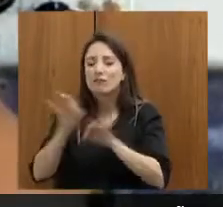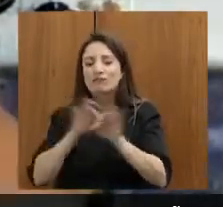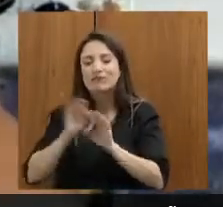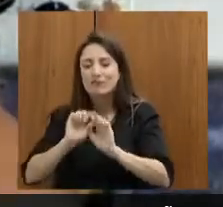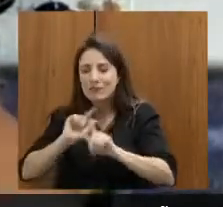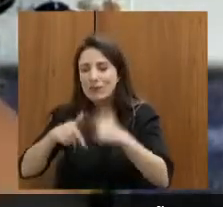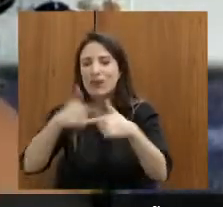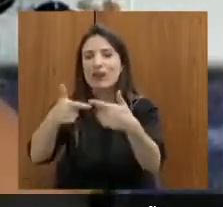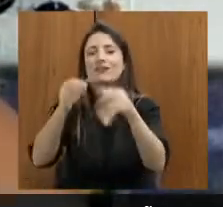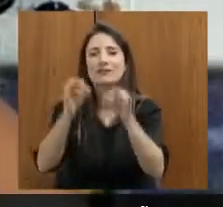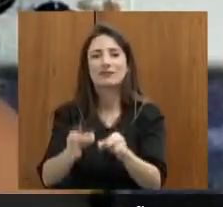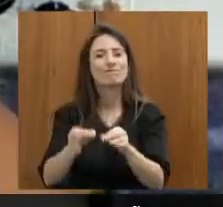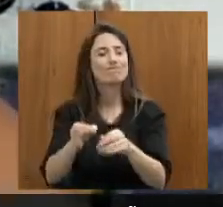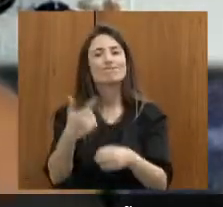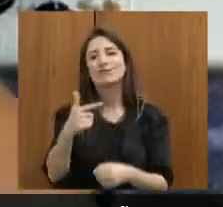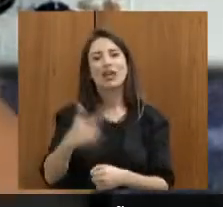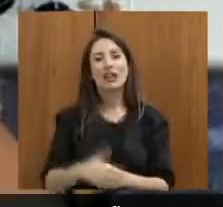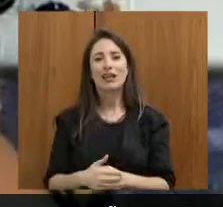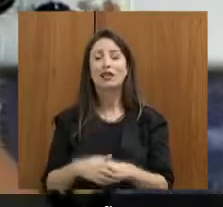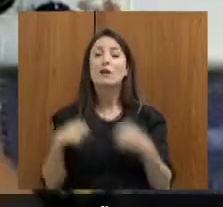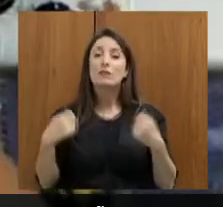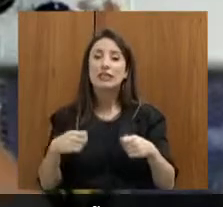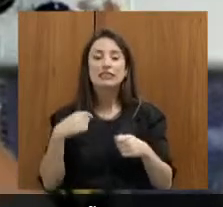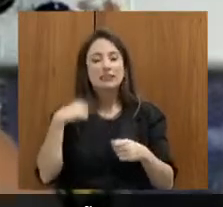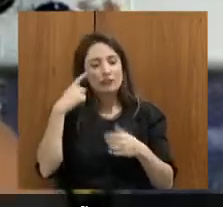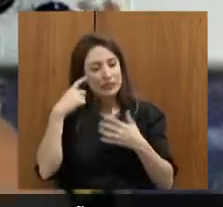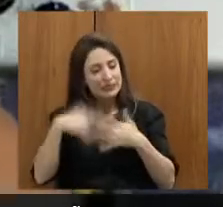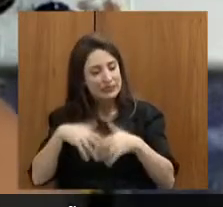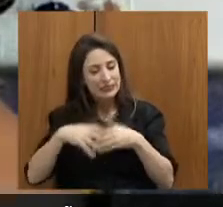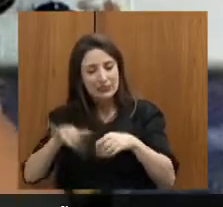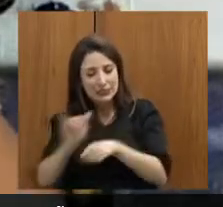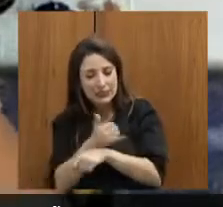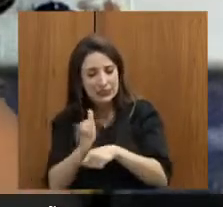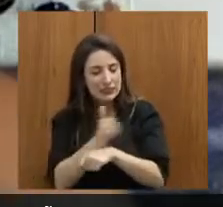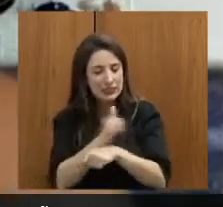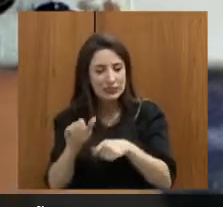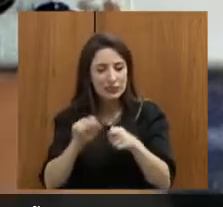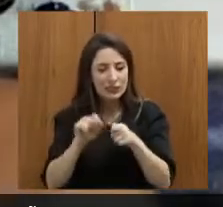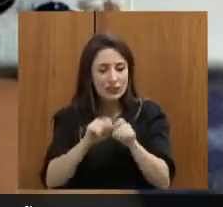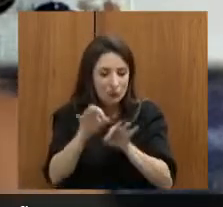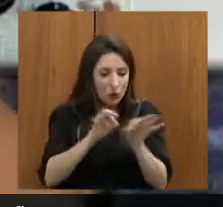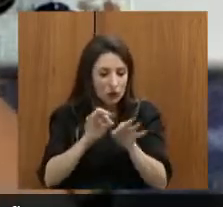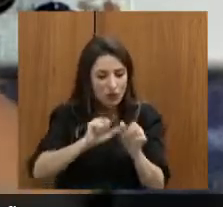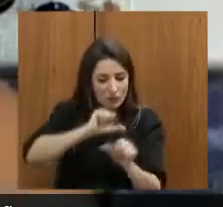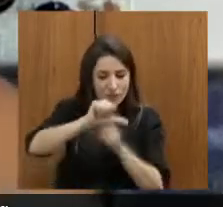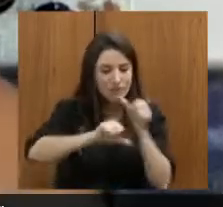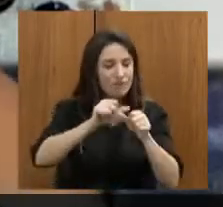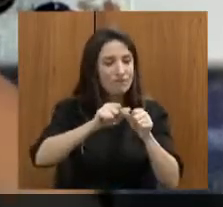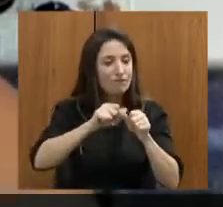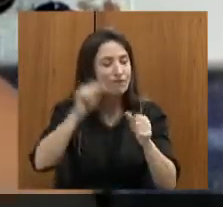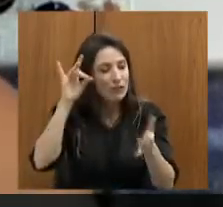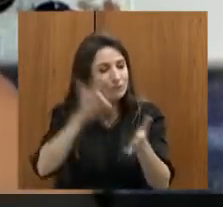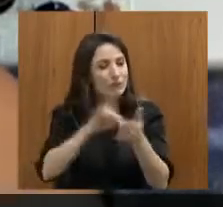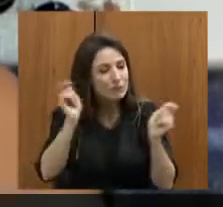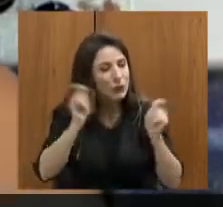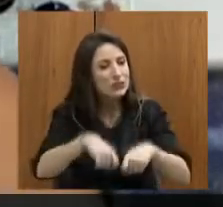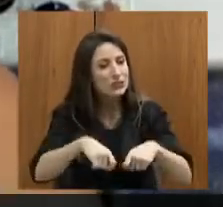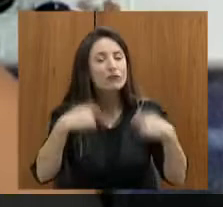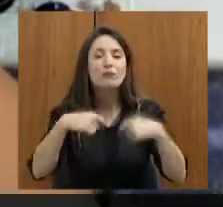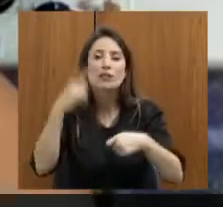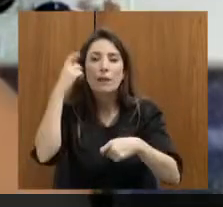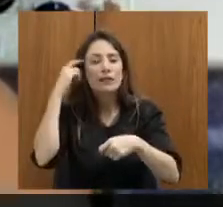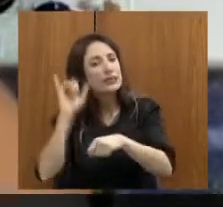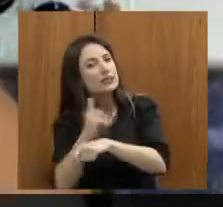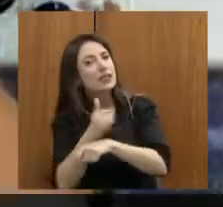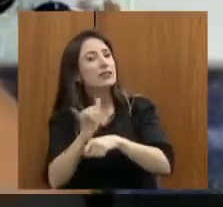funcionando tá nem se tornar possíveis né E a gente tem que pensar estratégias de governada